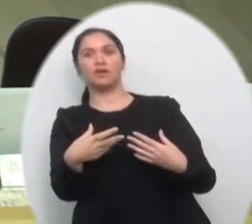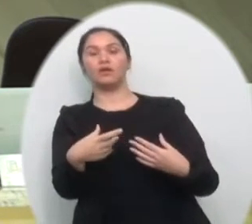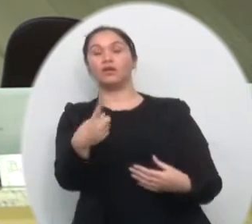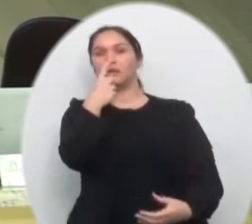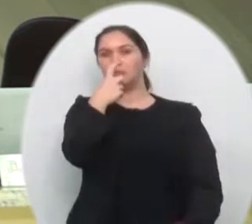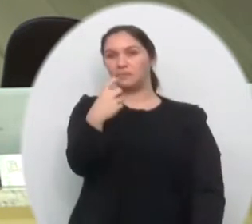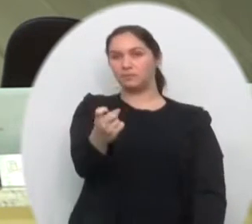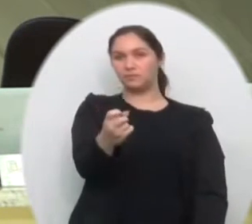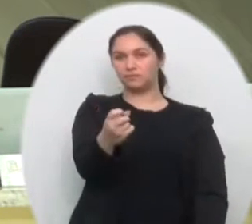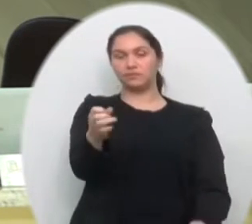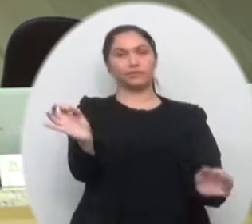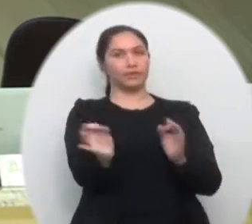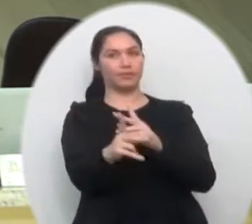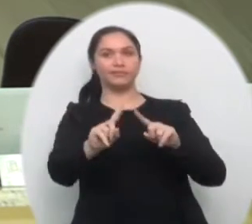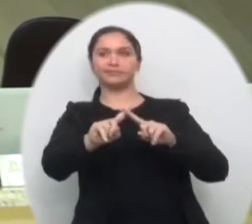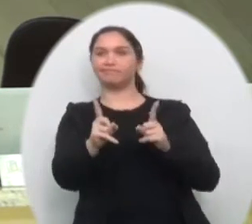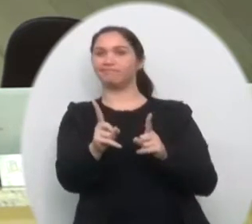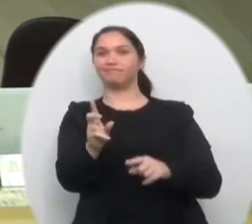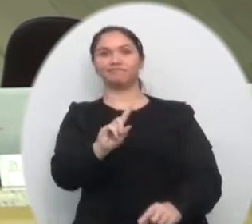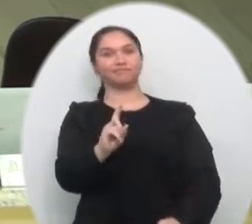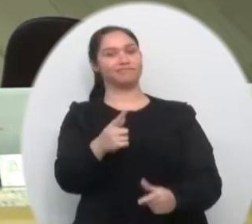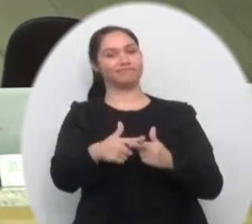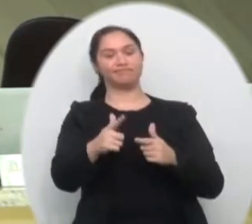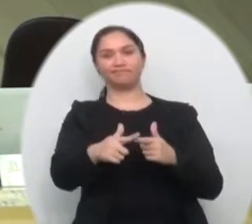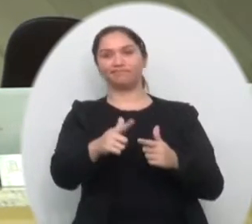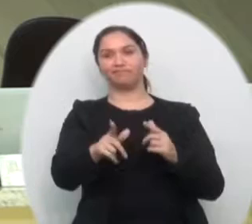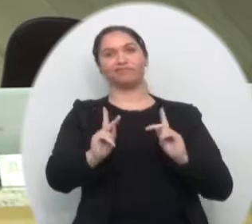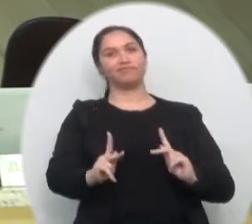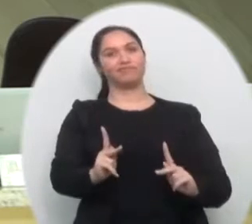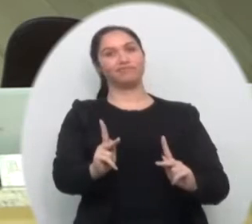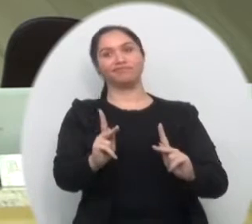não resolveu em nada isso. A próxima.